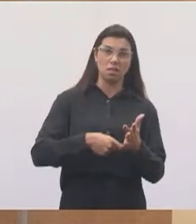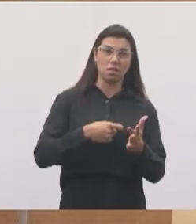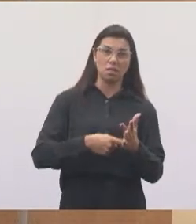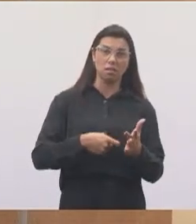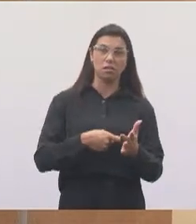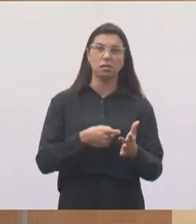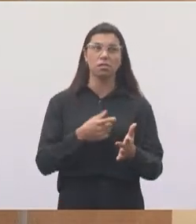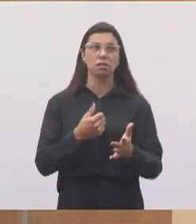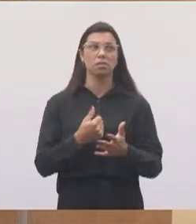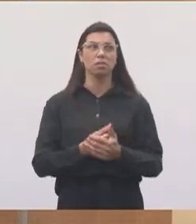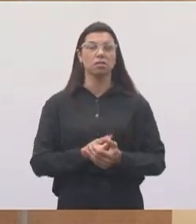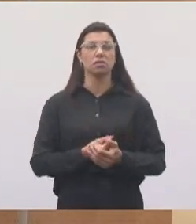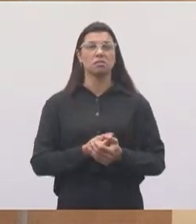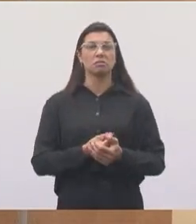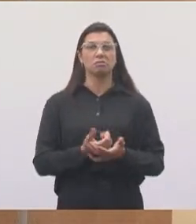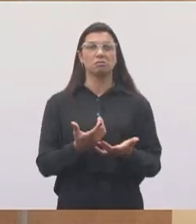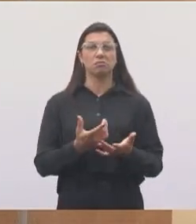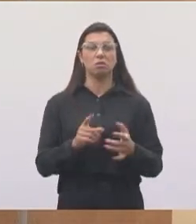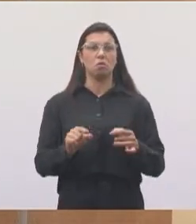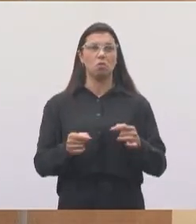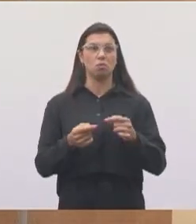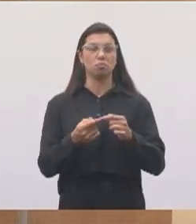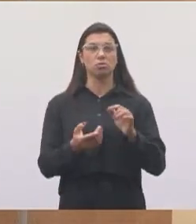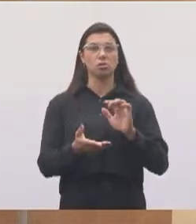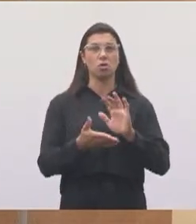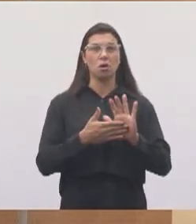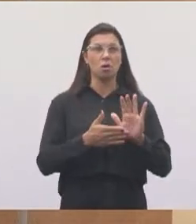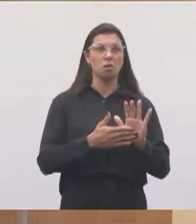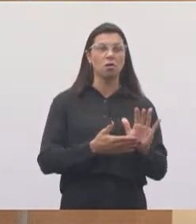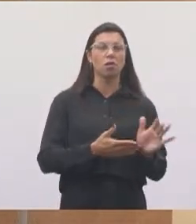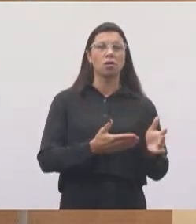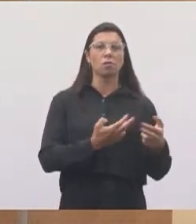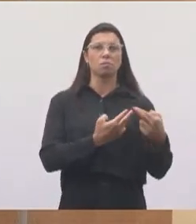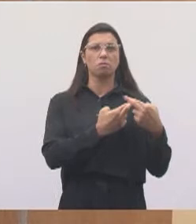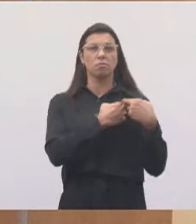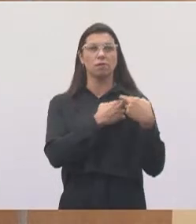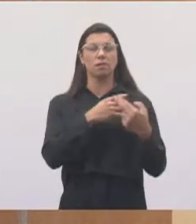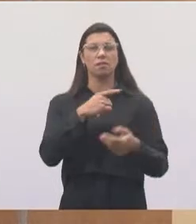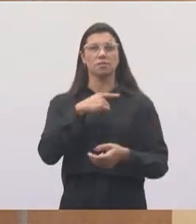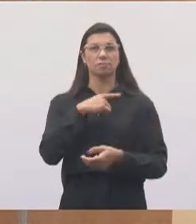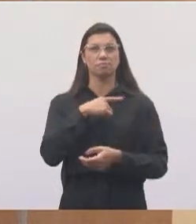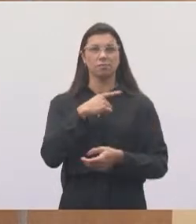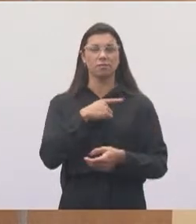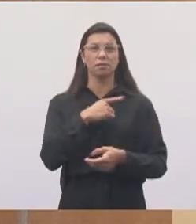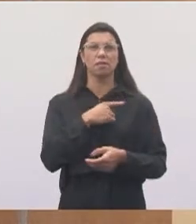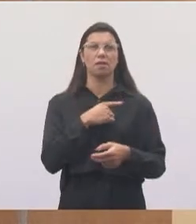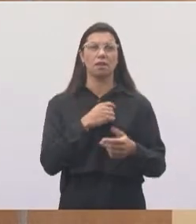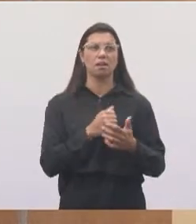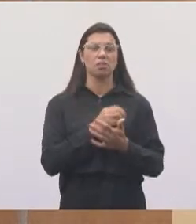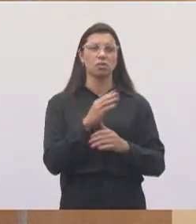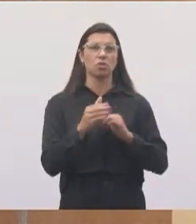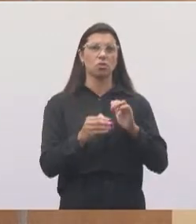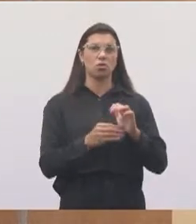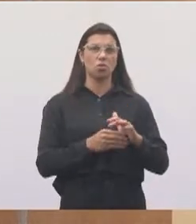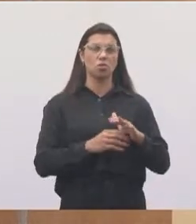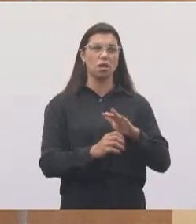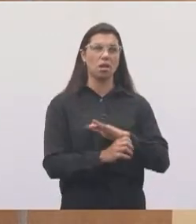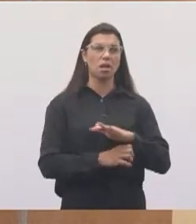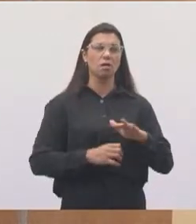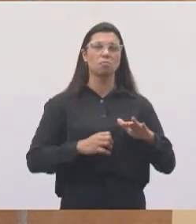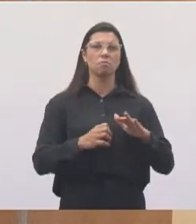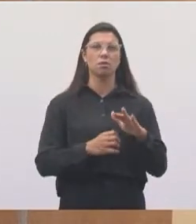para esta finalidade de responsabilidade exclusiva das entidades municipais. O estudo atuarial